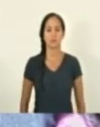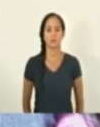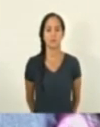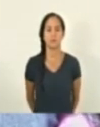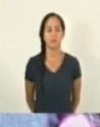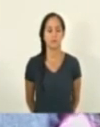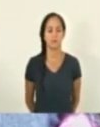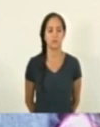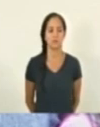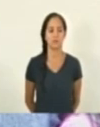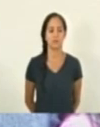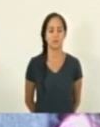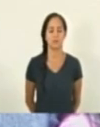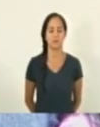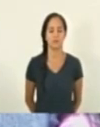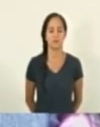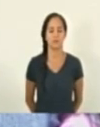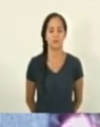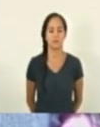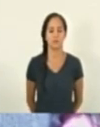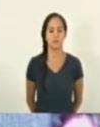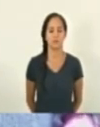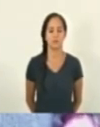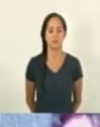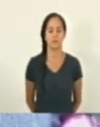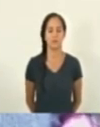Contando os minutos aí, Marcos.